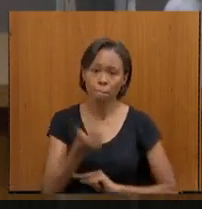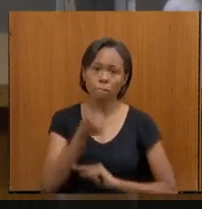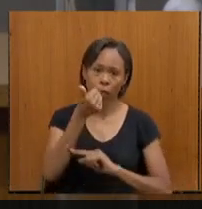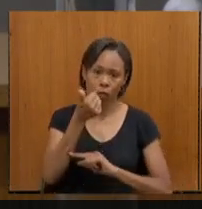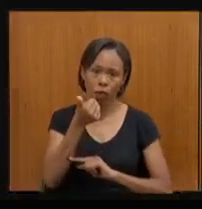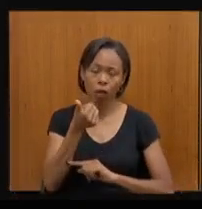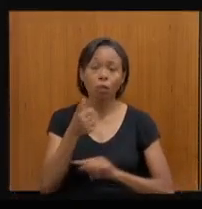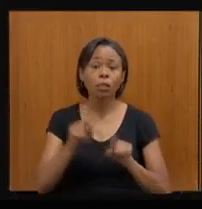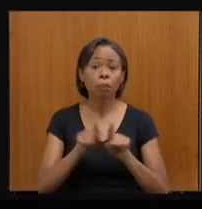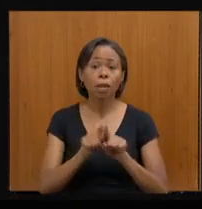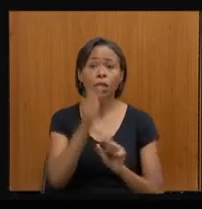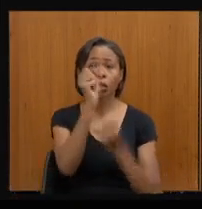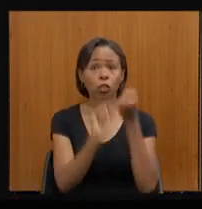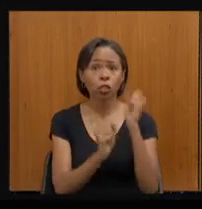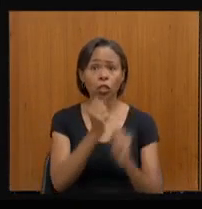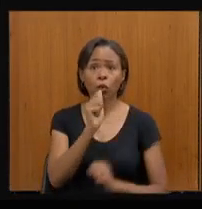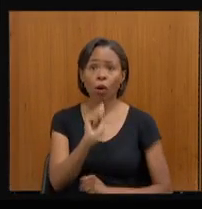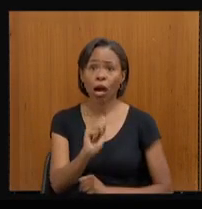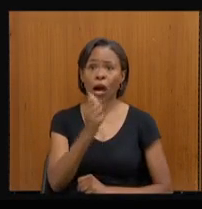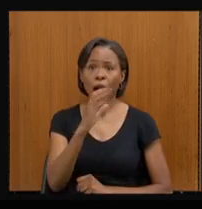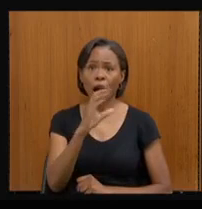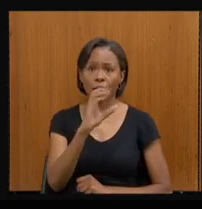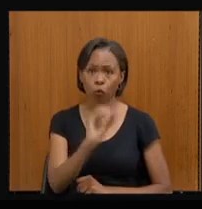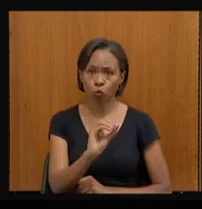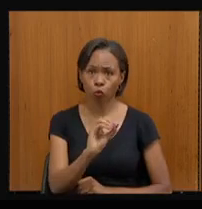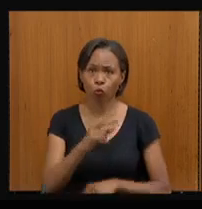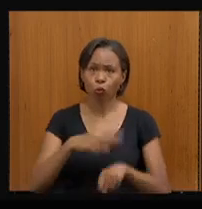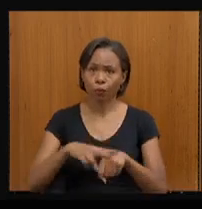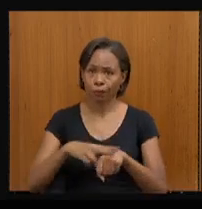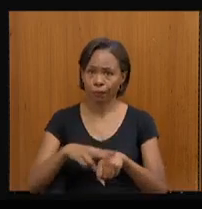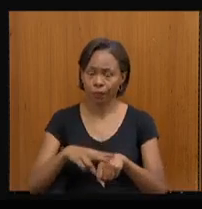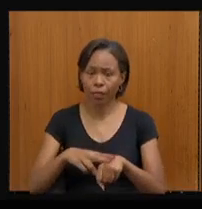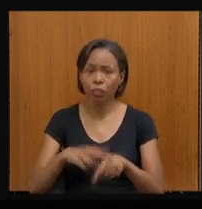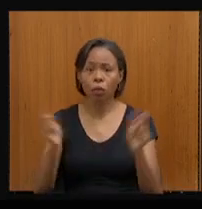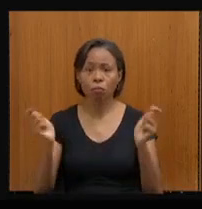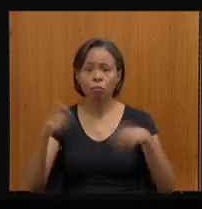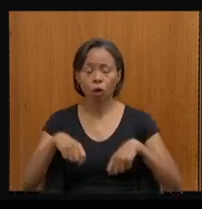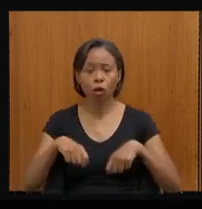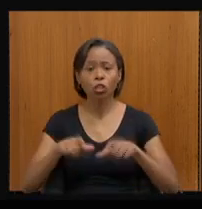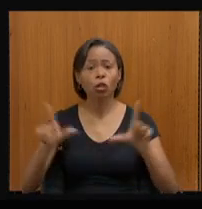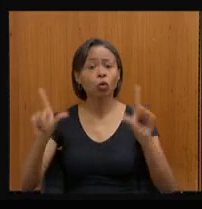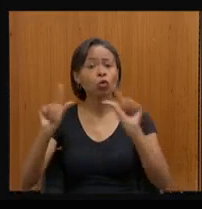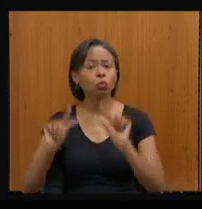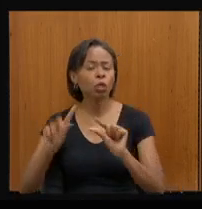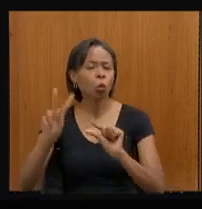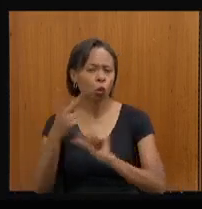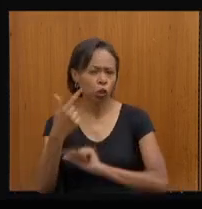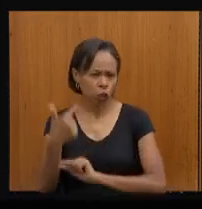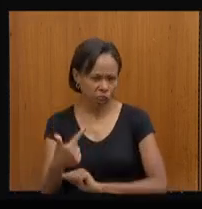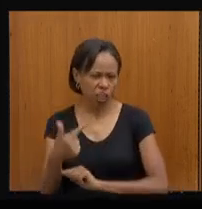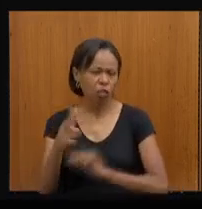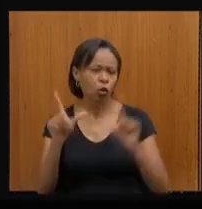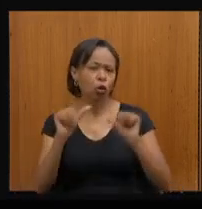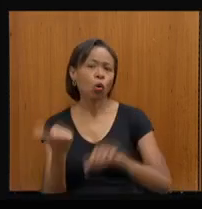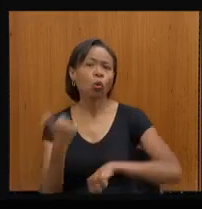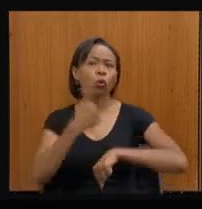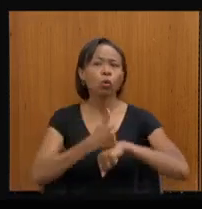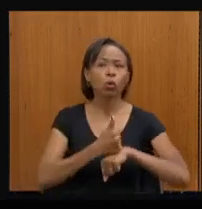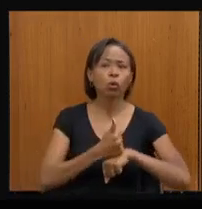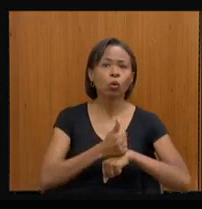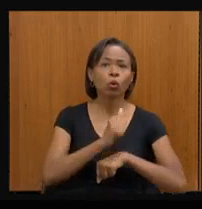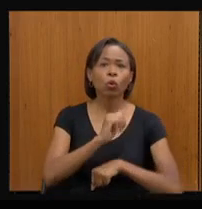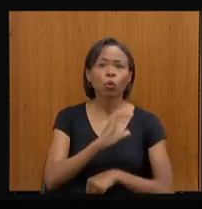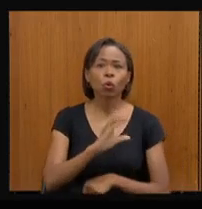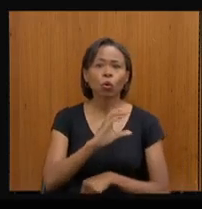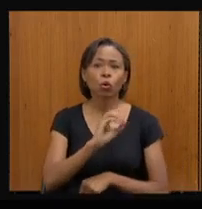então eu consigo produzir um laço verde e reduzir a através de hidrogênio e o substitui o coque o